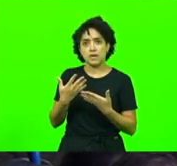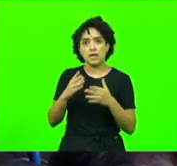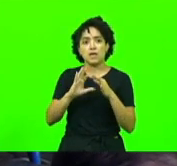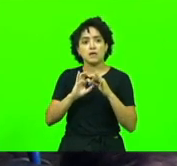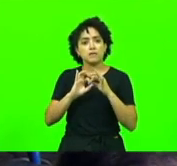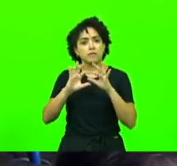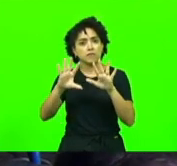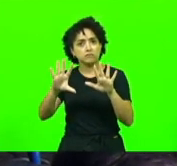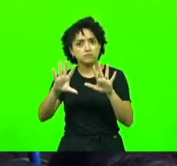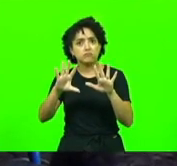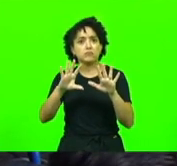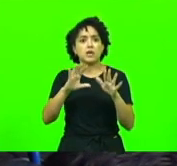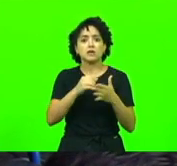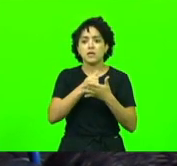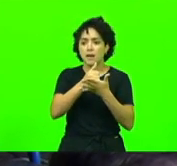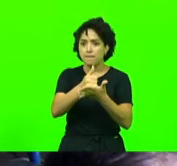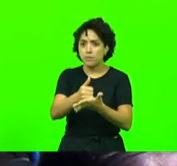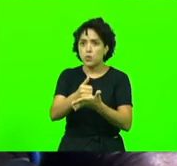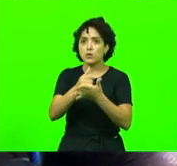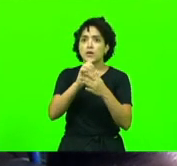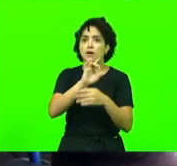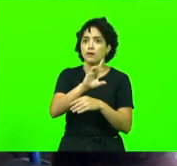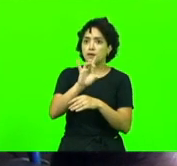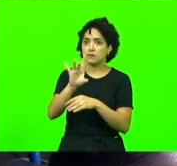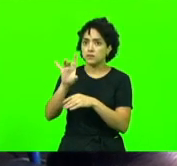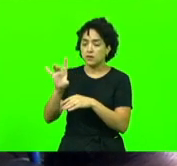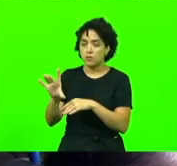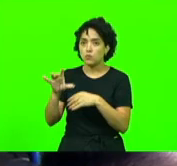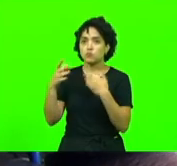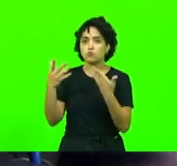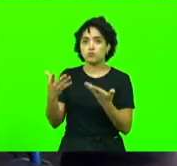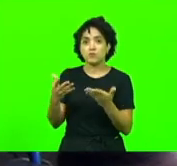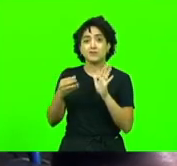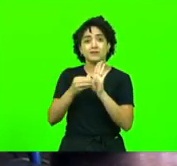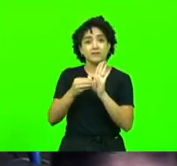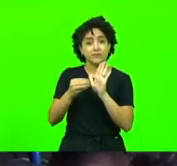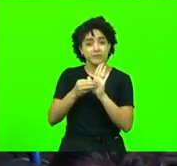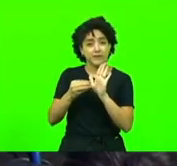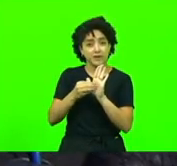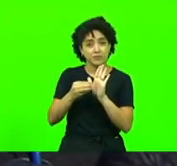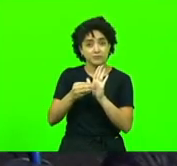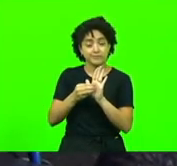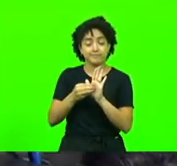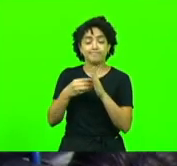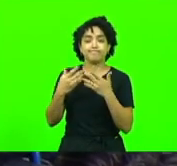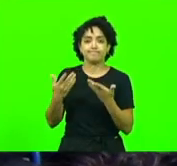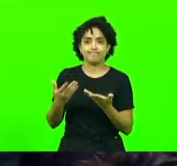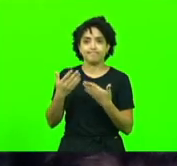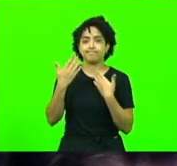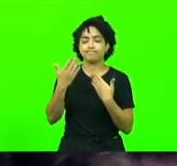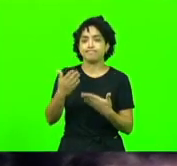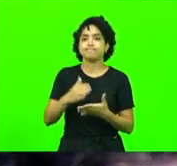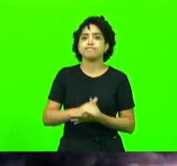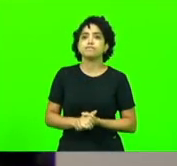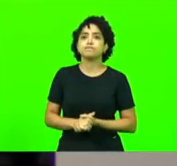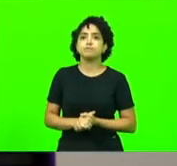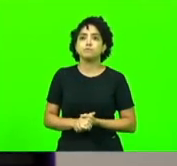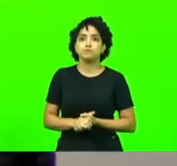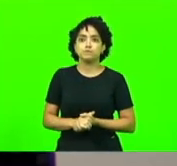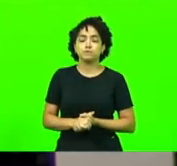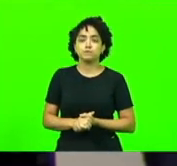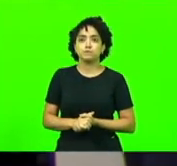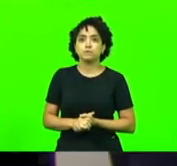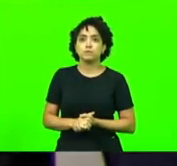liberdades individuais que esse Brasil tanto carece e tanto desconhece. Muito obrigado. Obrigado